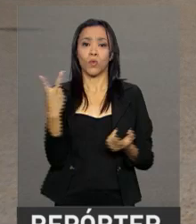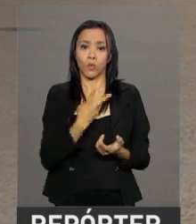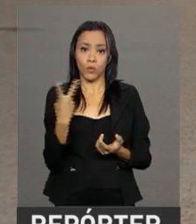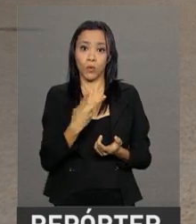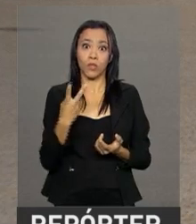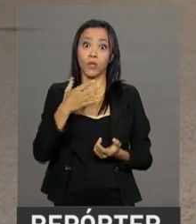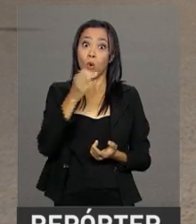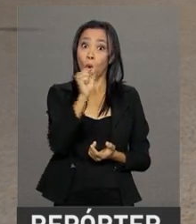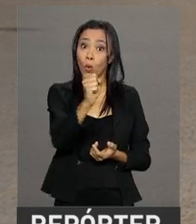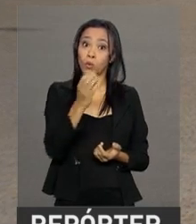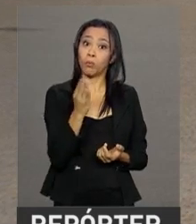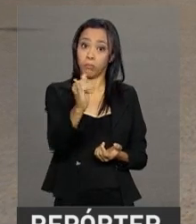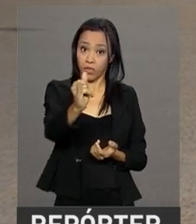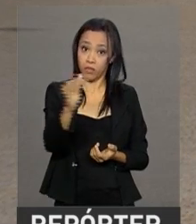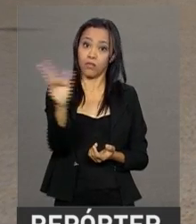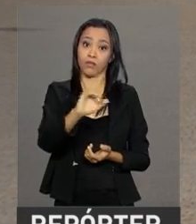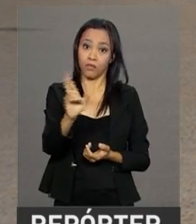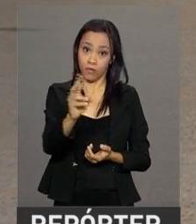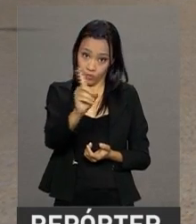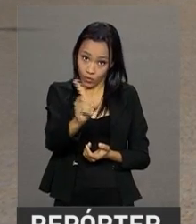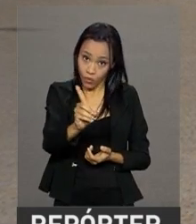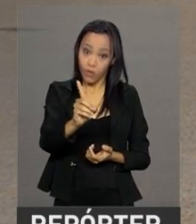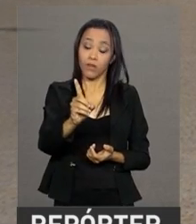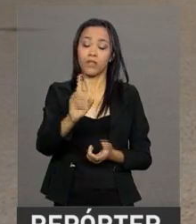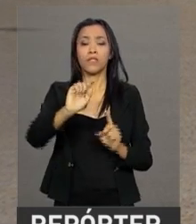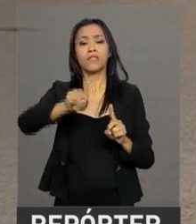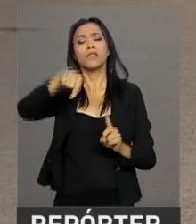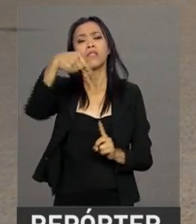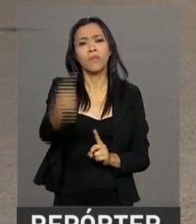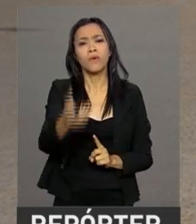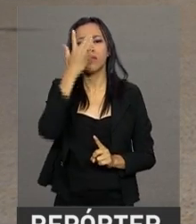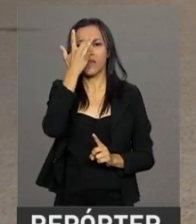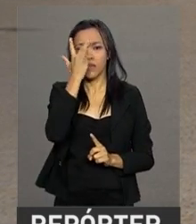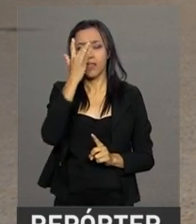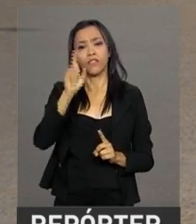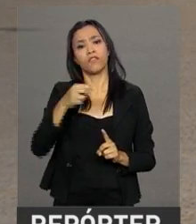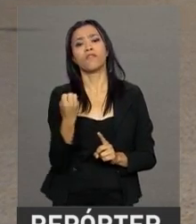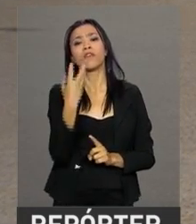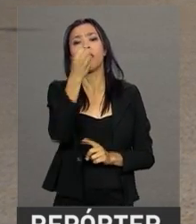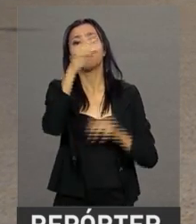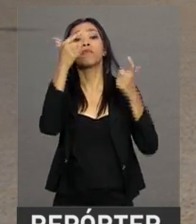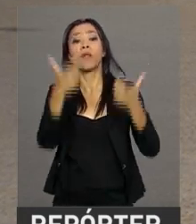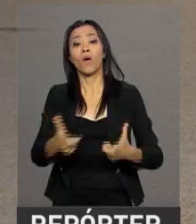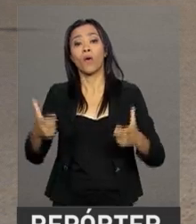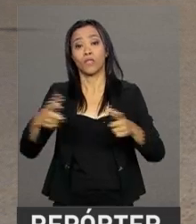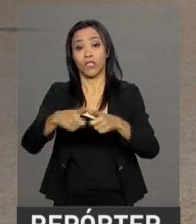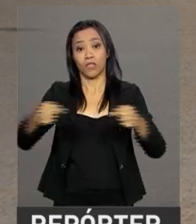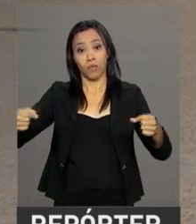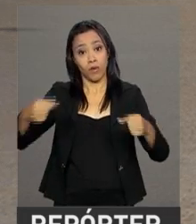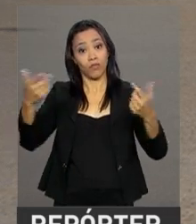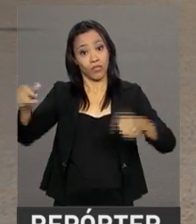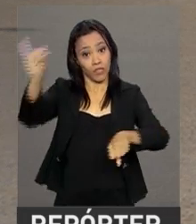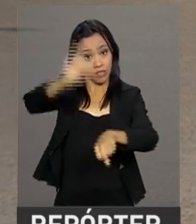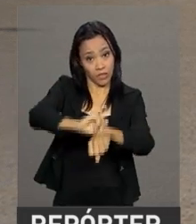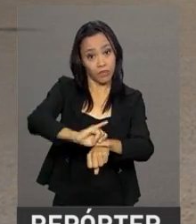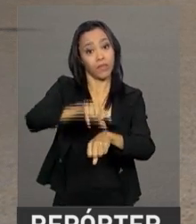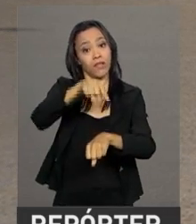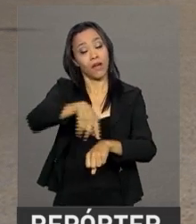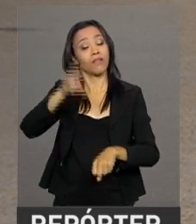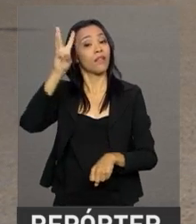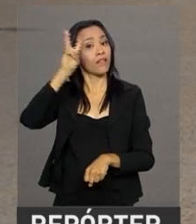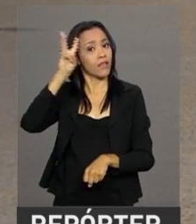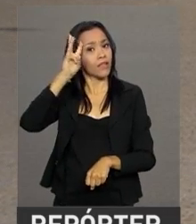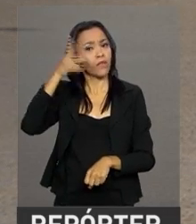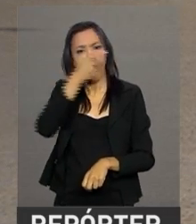quase 8 bilhões de dólares. E depois da Índia, Michel Temer segue para o Japão. Ele chega à cidade de Tóquio na terça-feira para